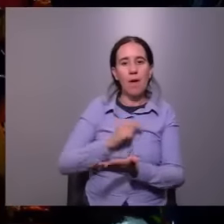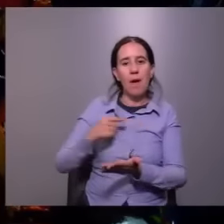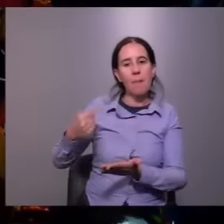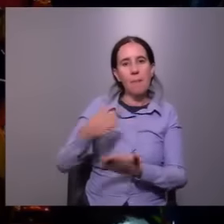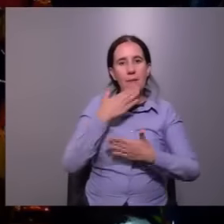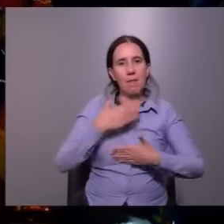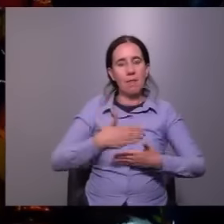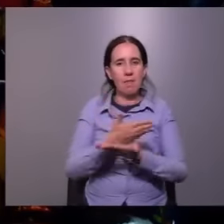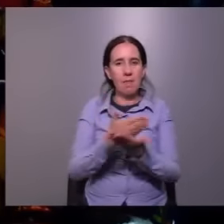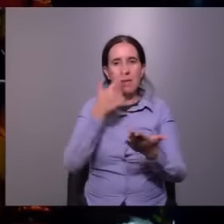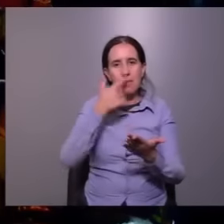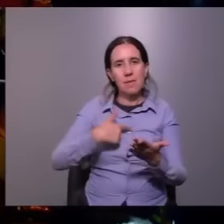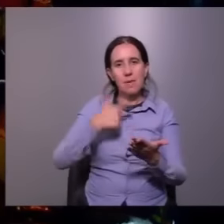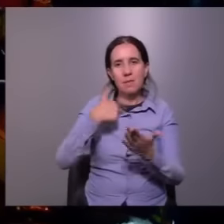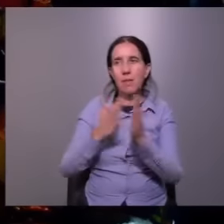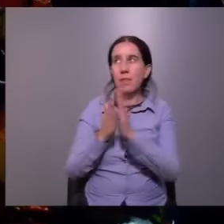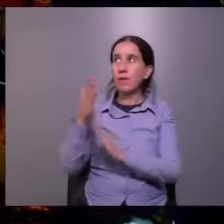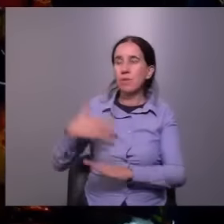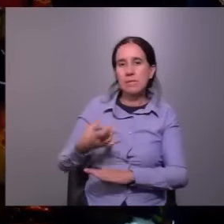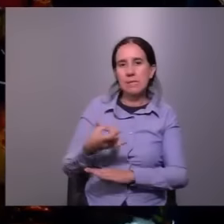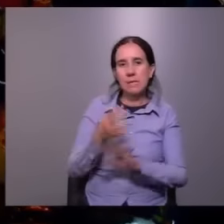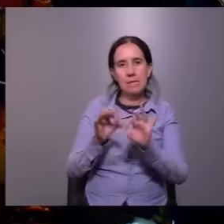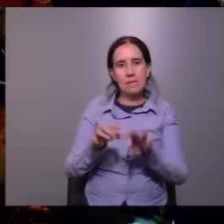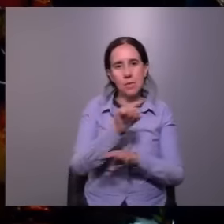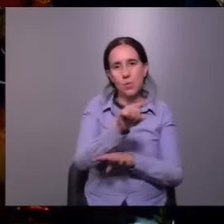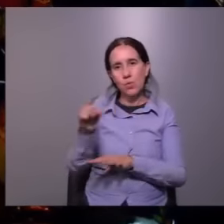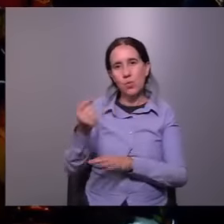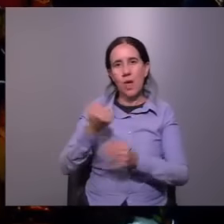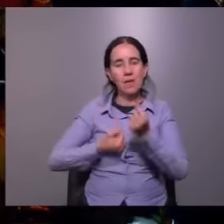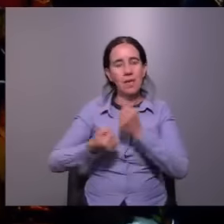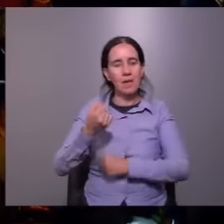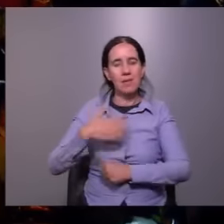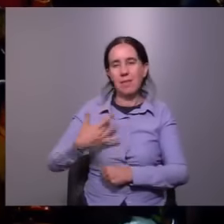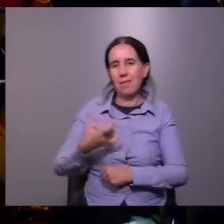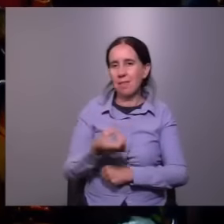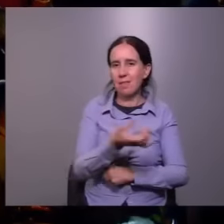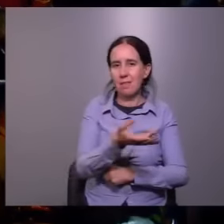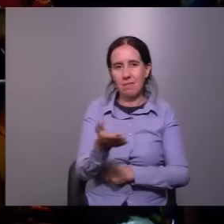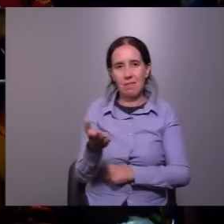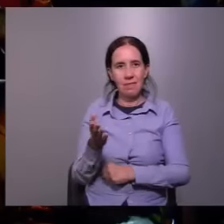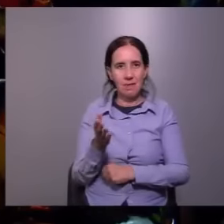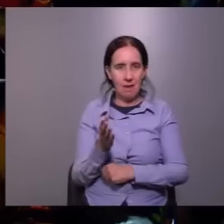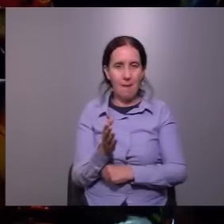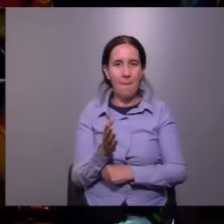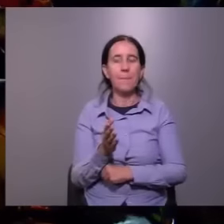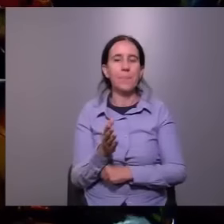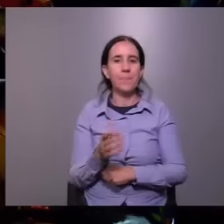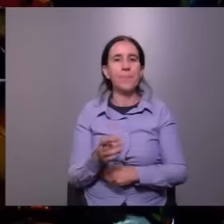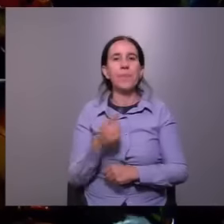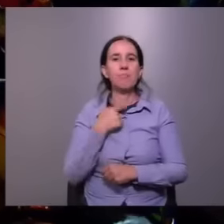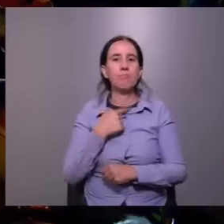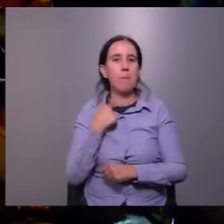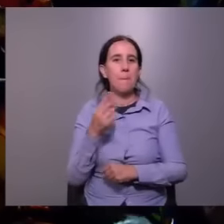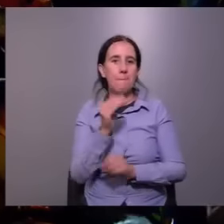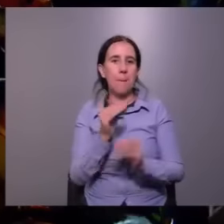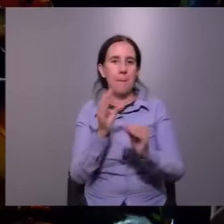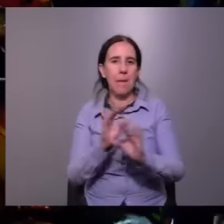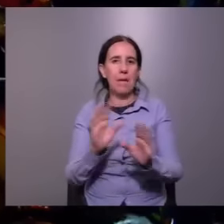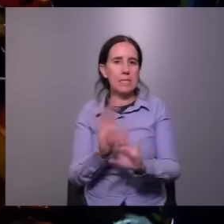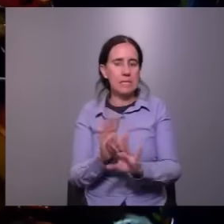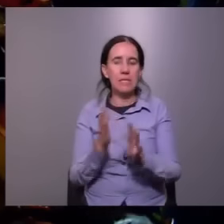voluntad en la tierra como en el cielo. O nosso cada dia nos dai hoje, perdoai-nos as nossas